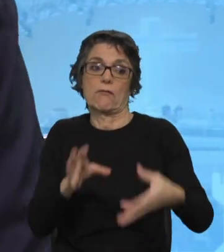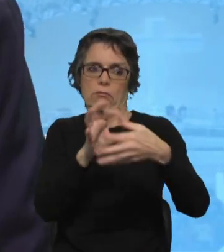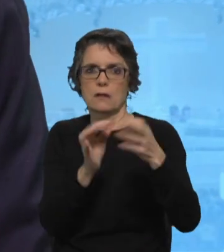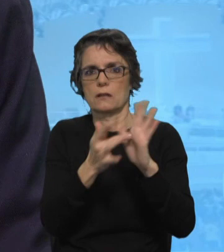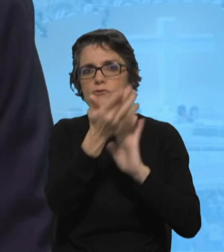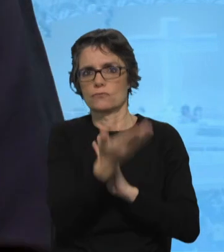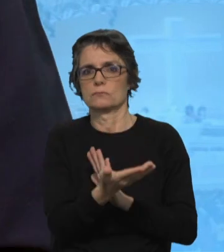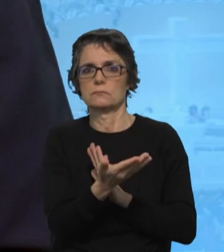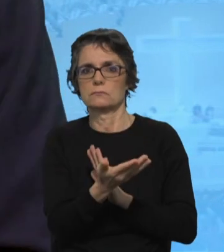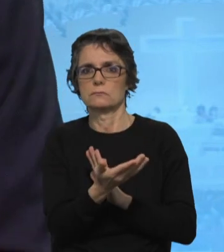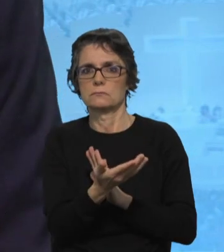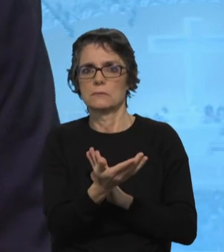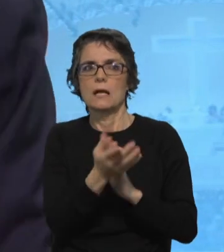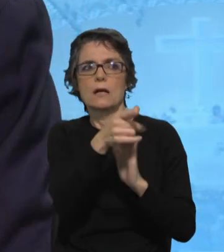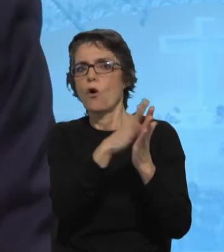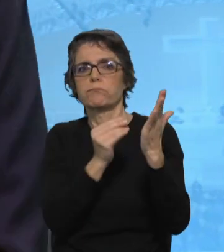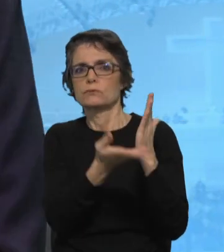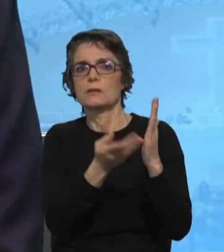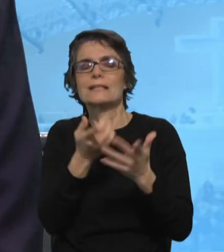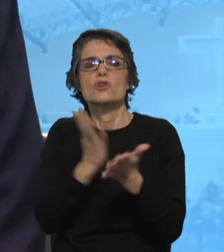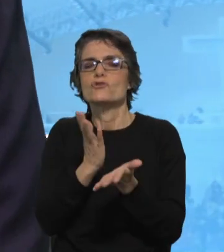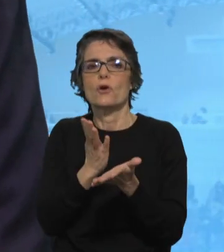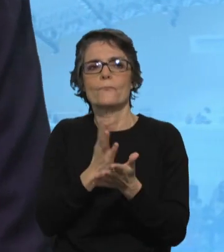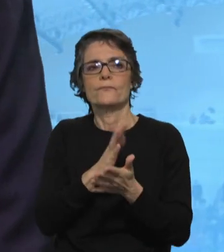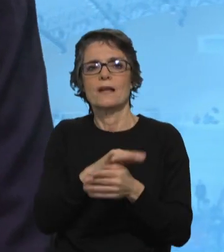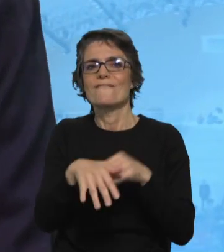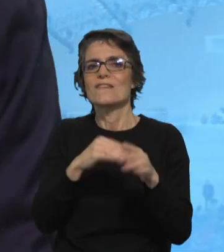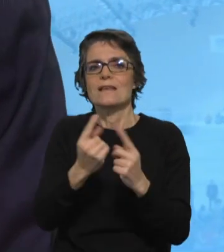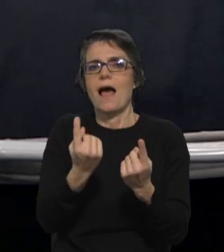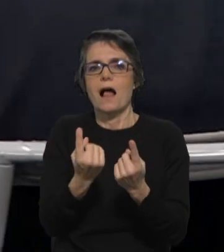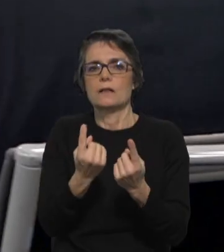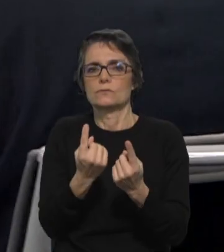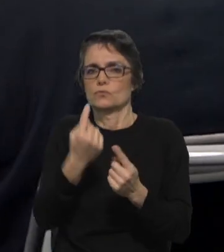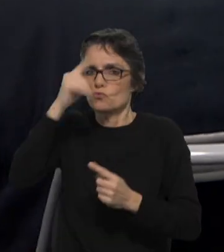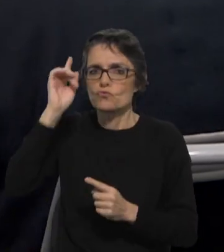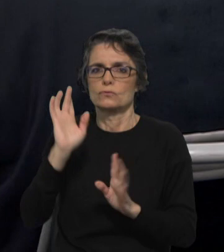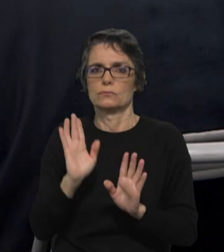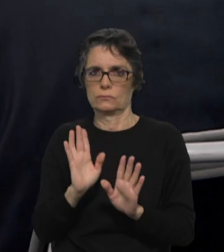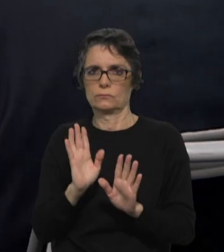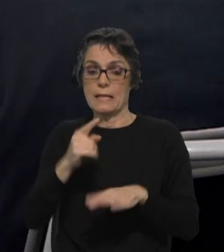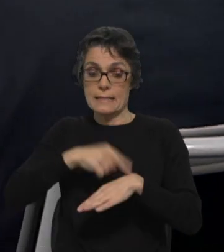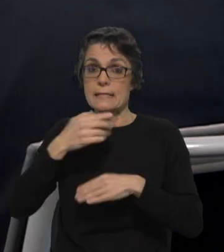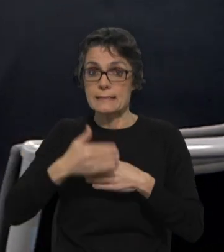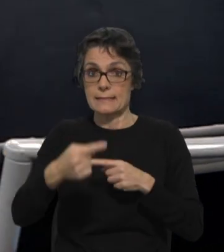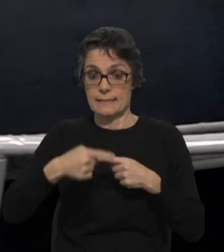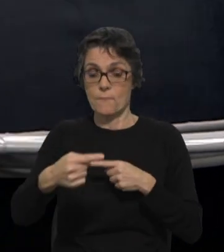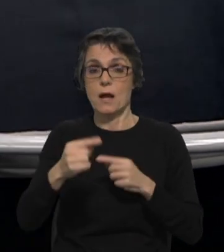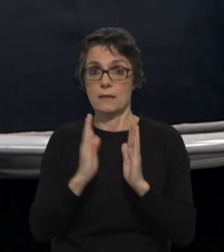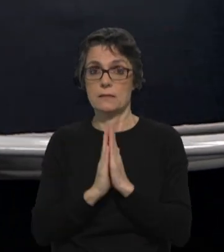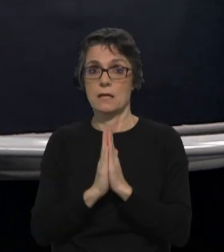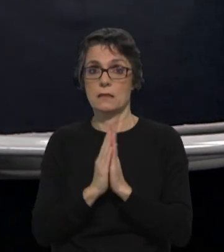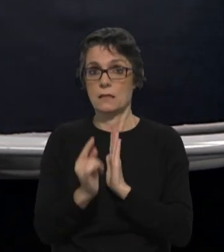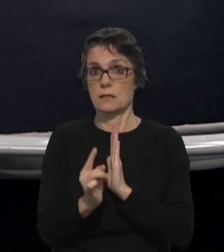seja, porque não é apenas um gesto. Isto é muito importante nesta Semana Santa, penso eu. Ou seja, no fundo, a Semana Santa é uma